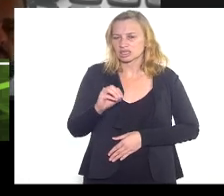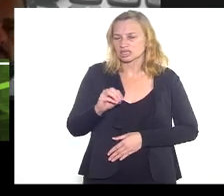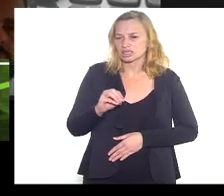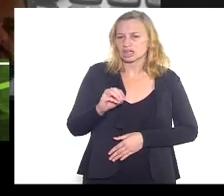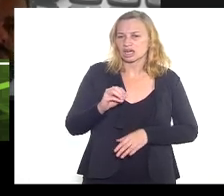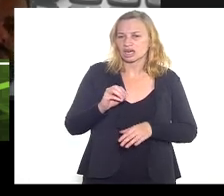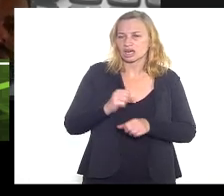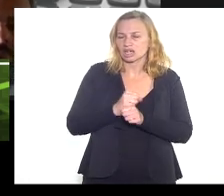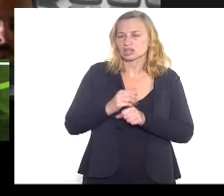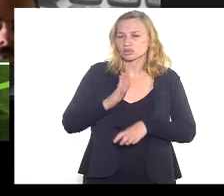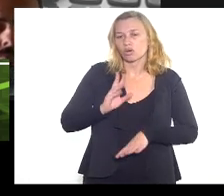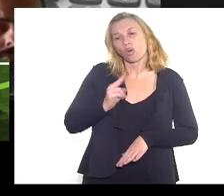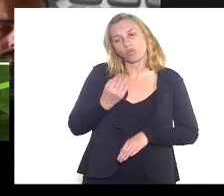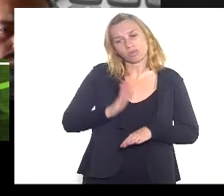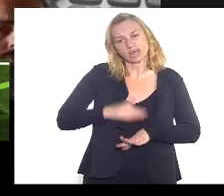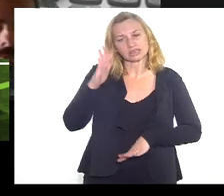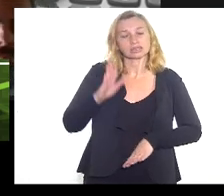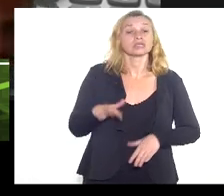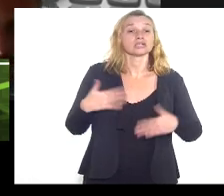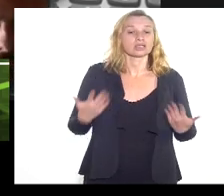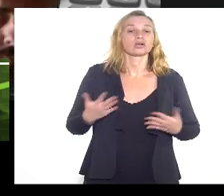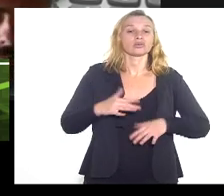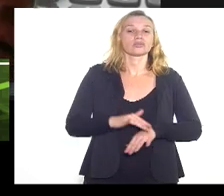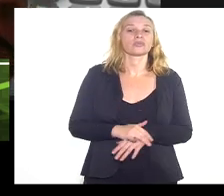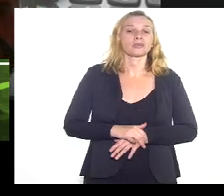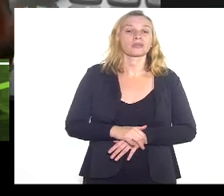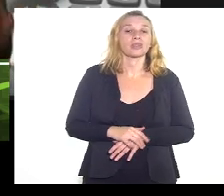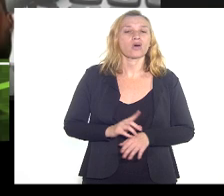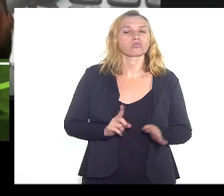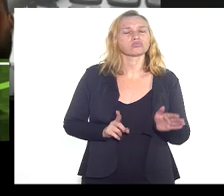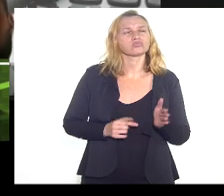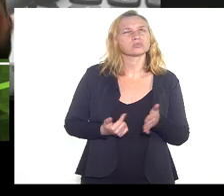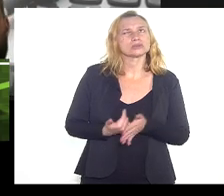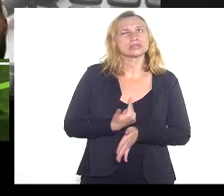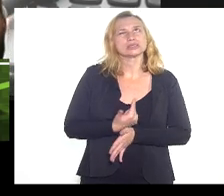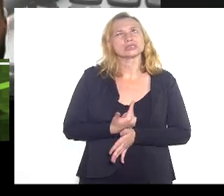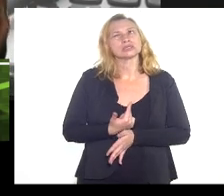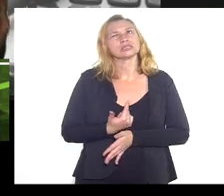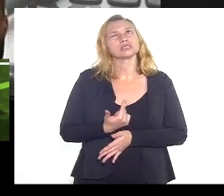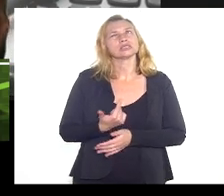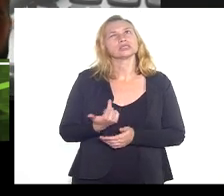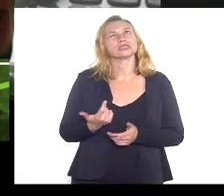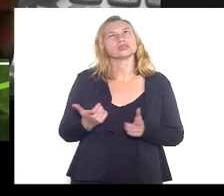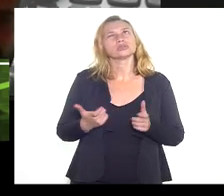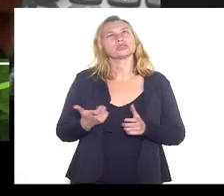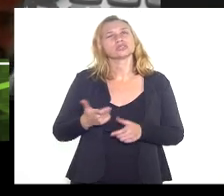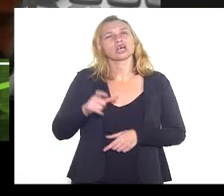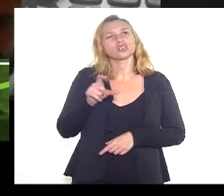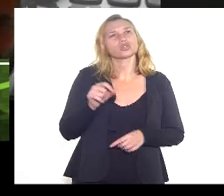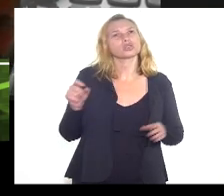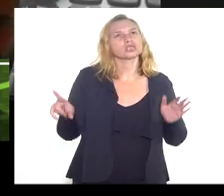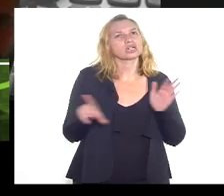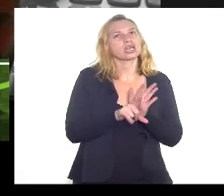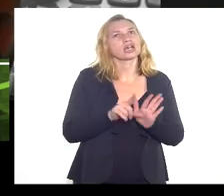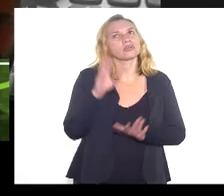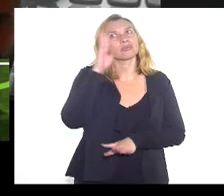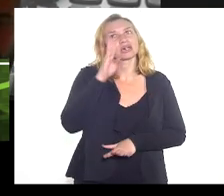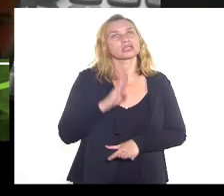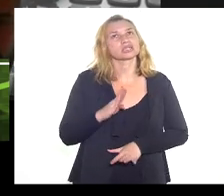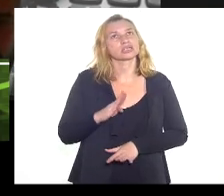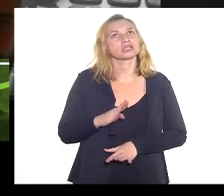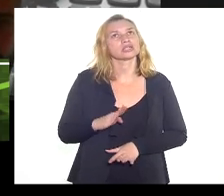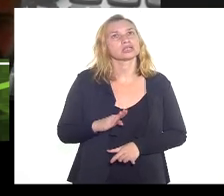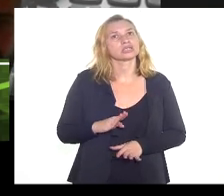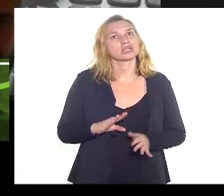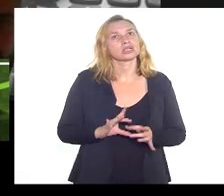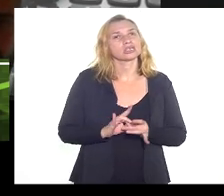até mais, né? Então, eu me pergunto onde é que está definido na lei brasileira a